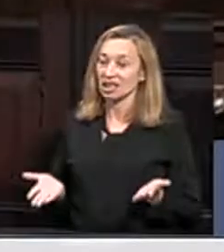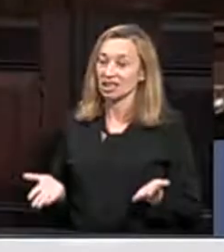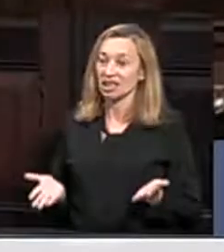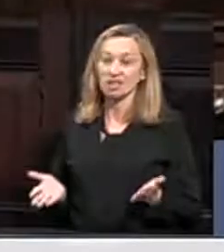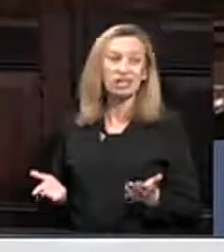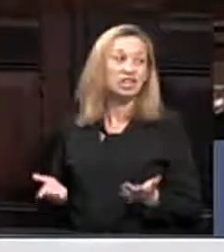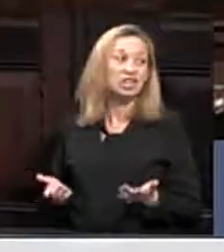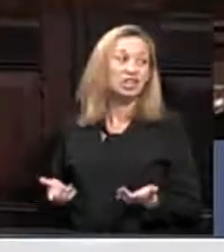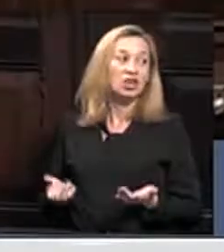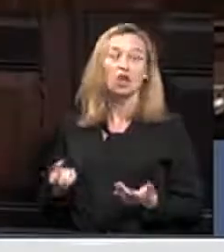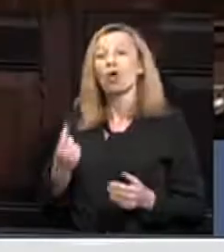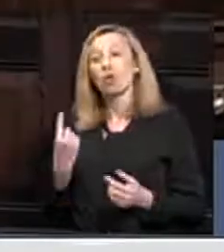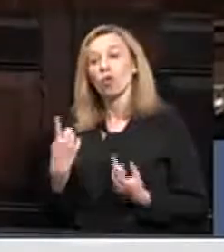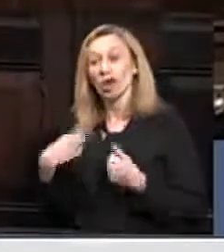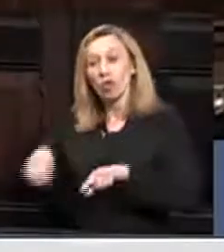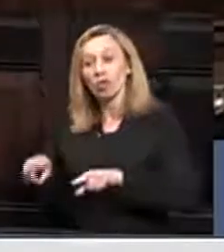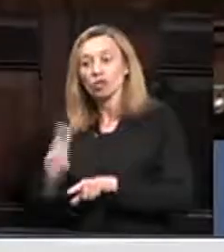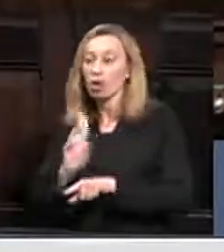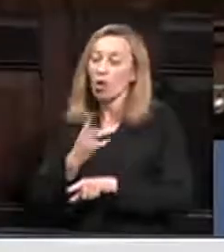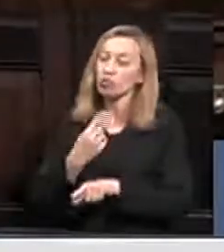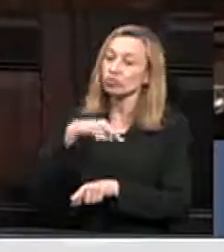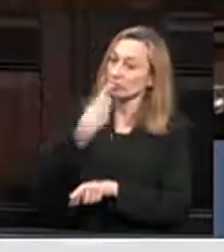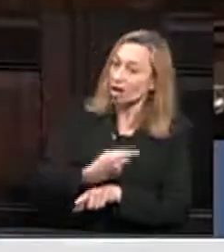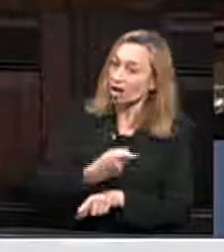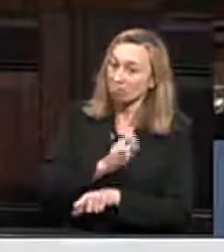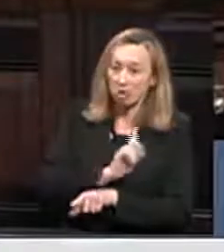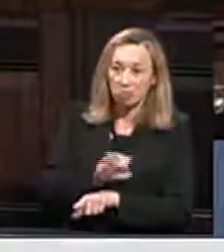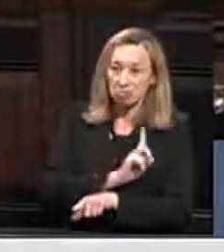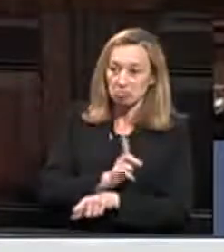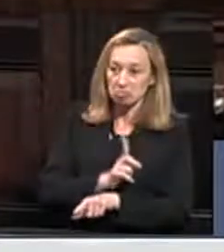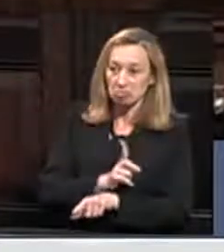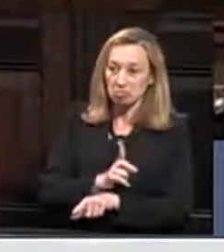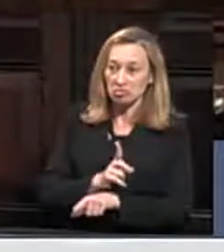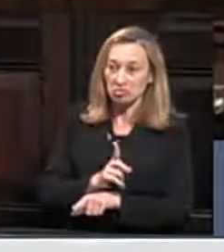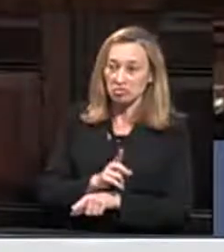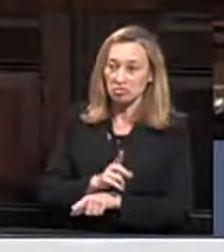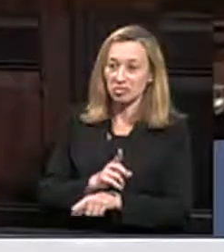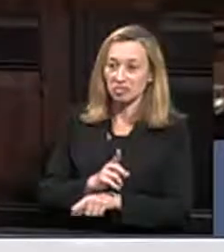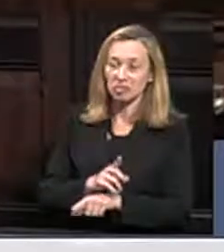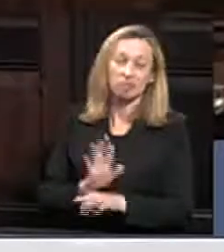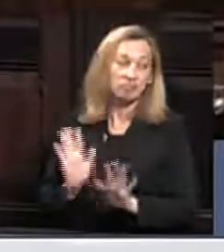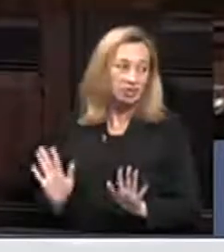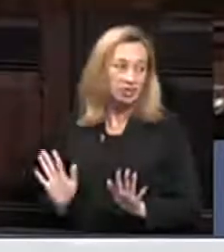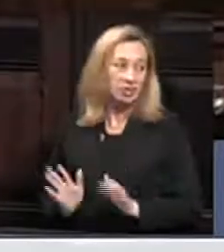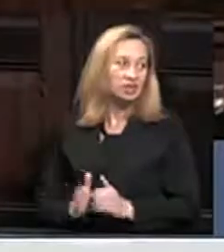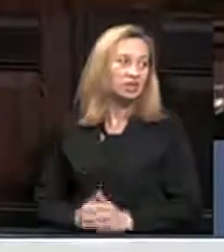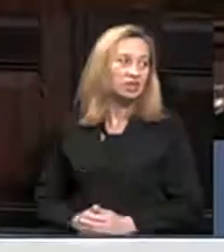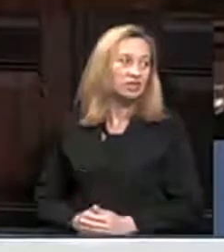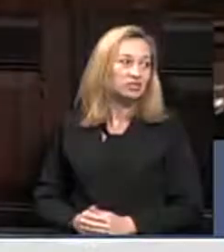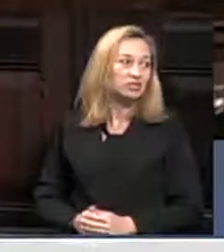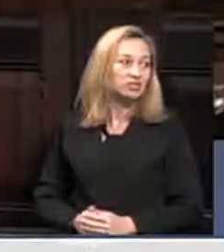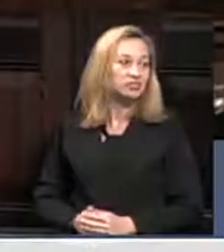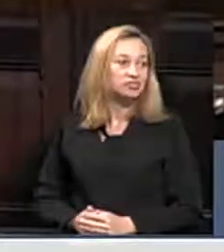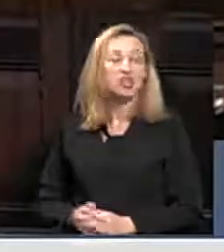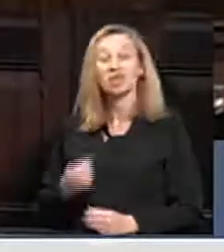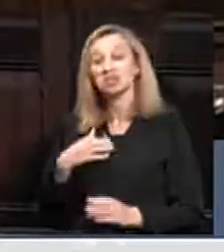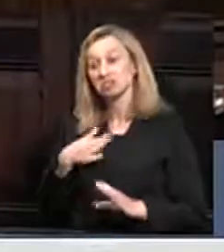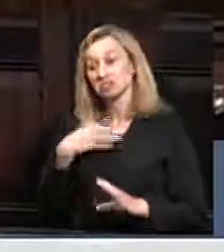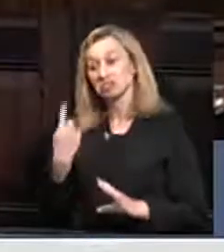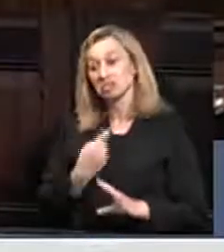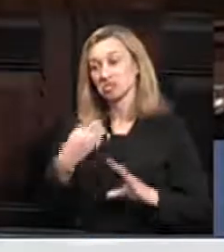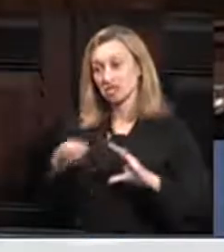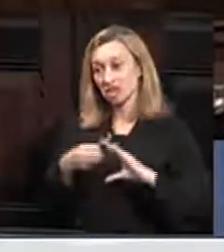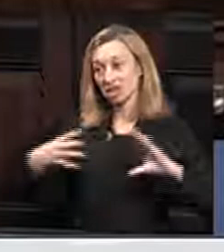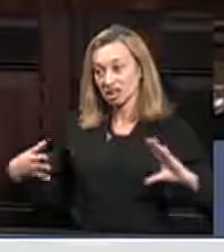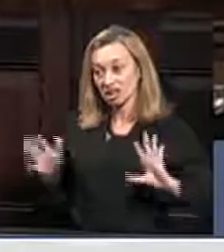contra o mesmo, de uma maneira sensata, que é a nossa característica. Aí,